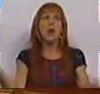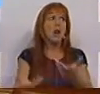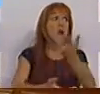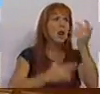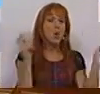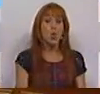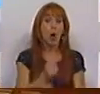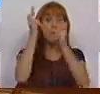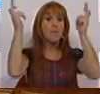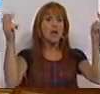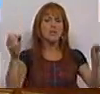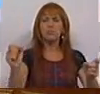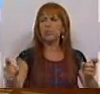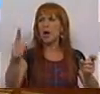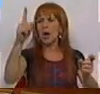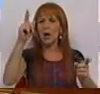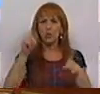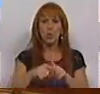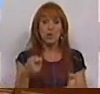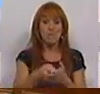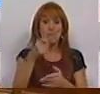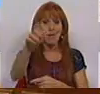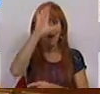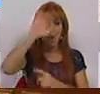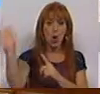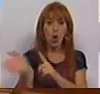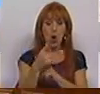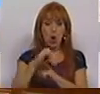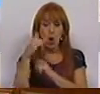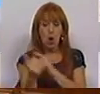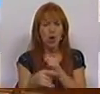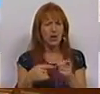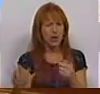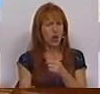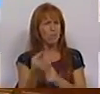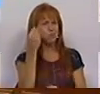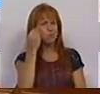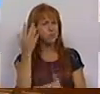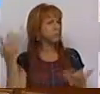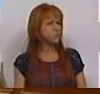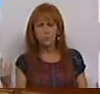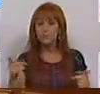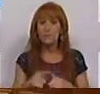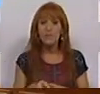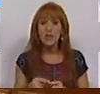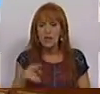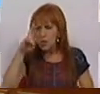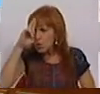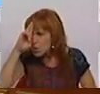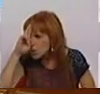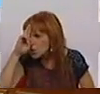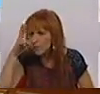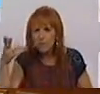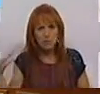o aumento brutal dos emolumentos consulares, que é conseguido à custa de um esforço